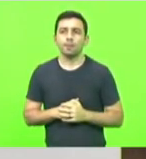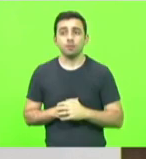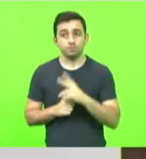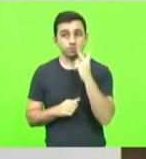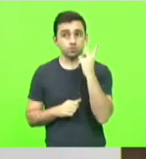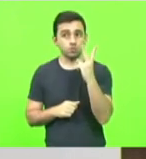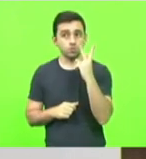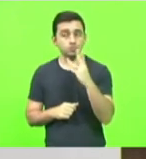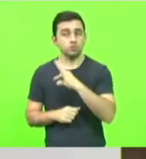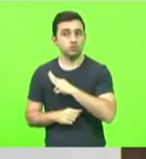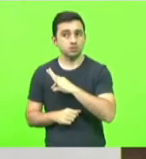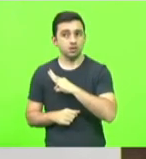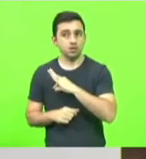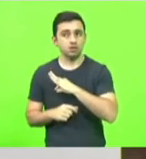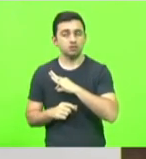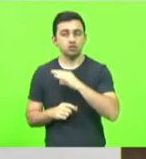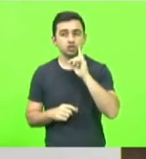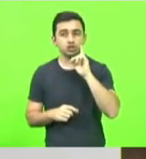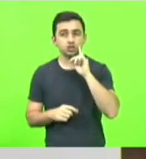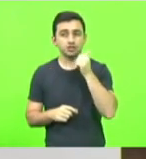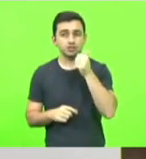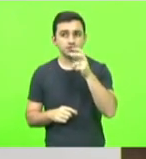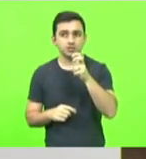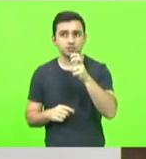2 policiais em menos de 15 dias.